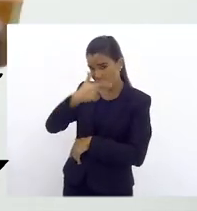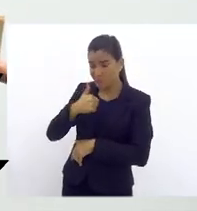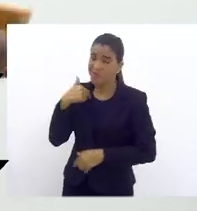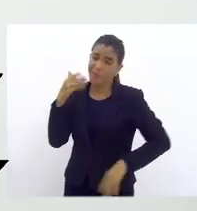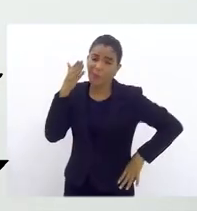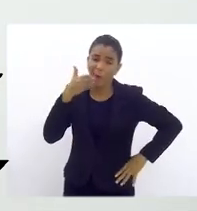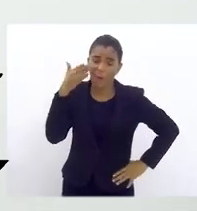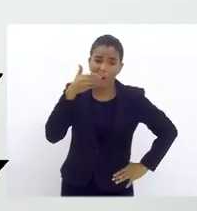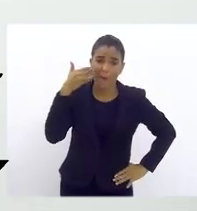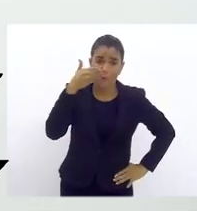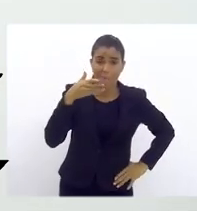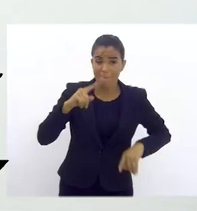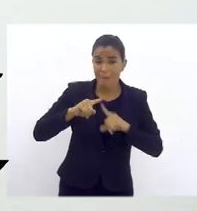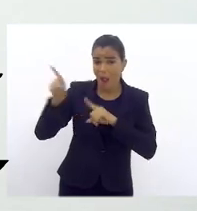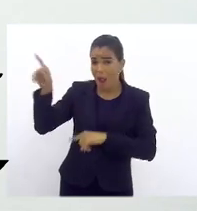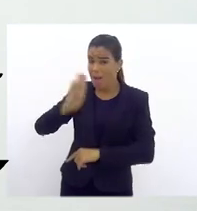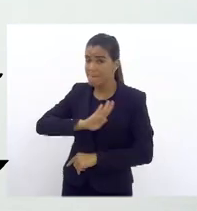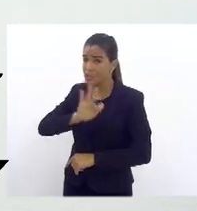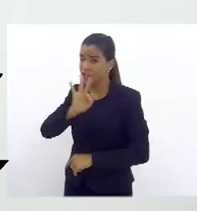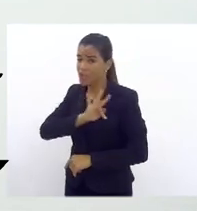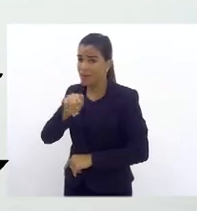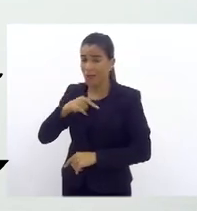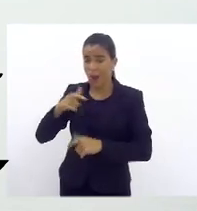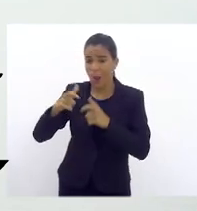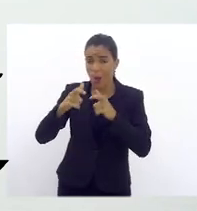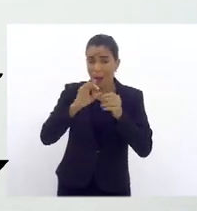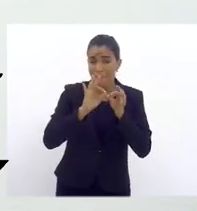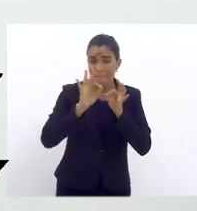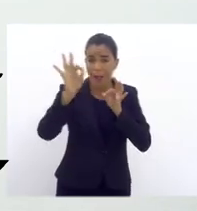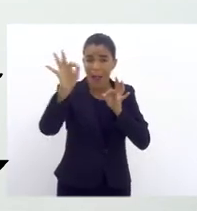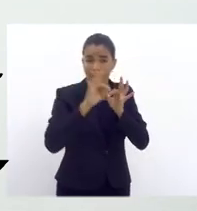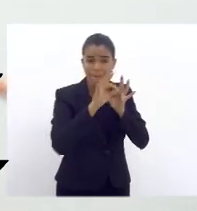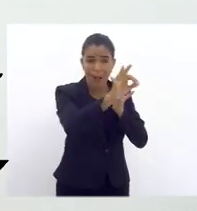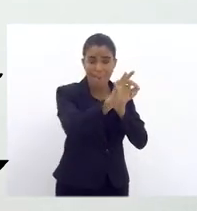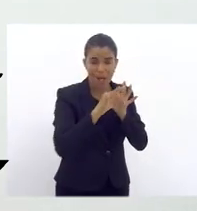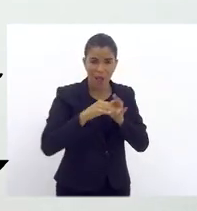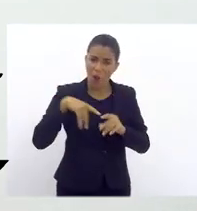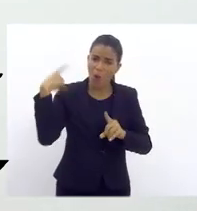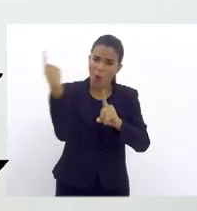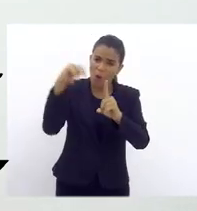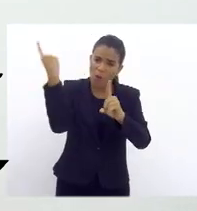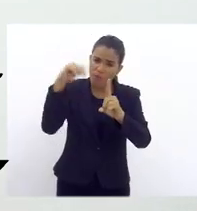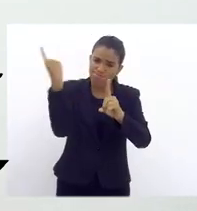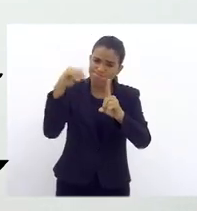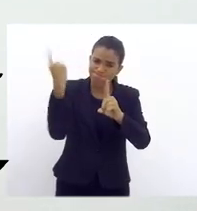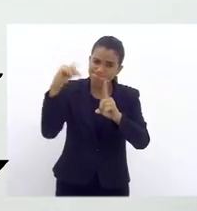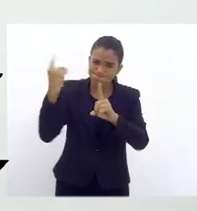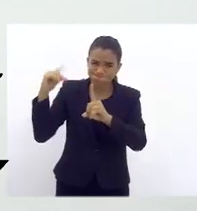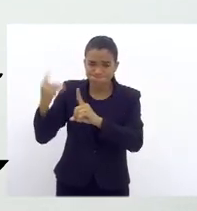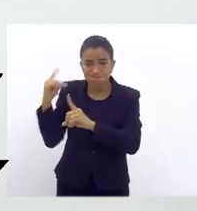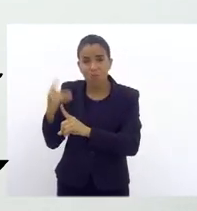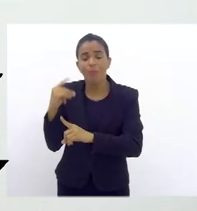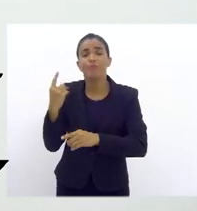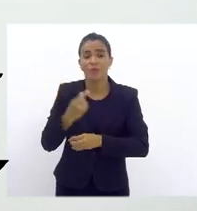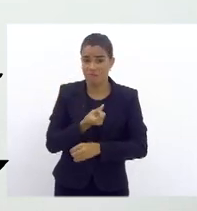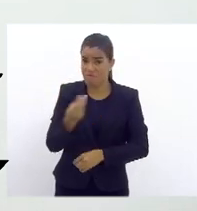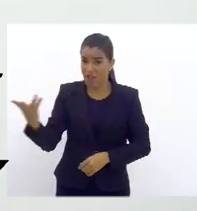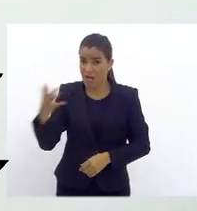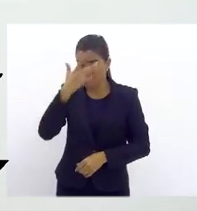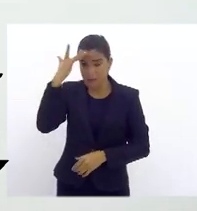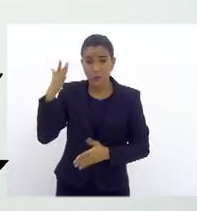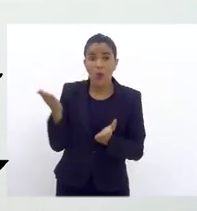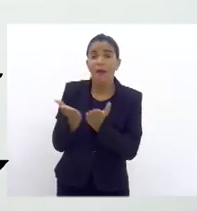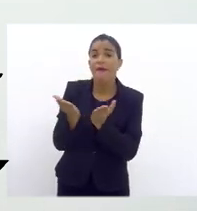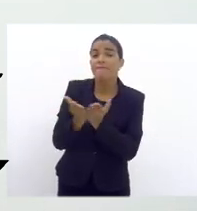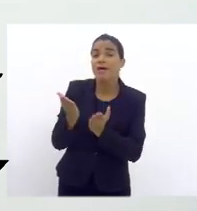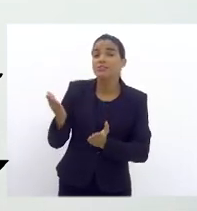mas na baixada nas periferias e nas favelas o pau tá cantando e é por parte de muitos evangélicos